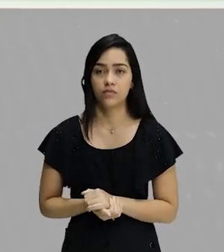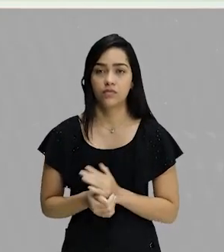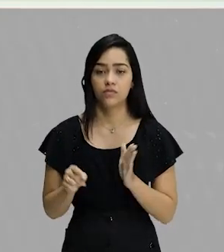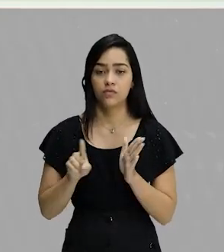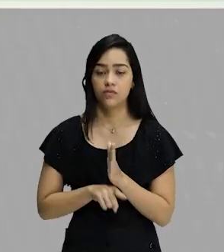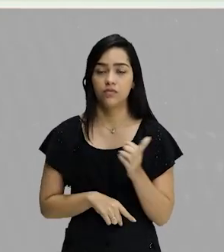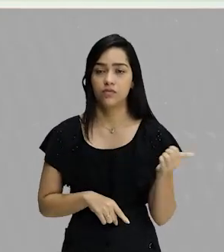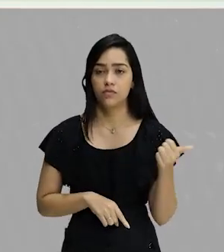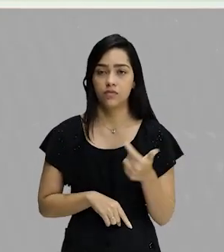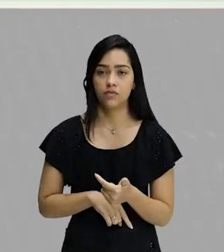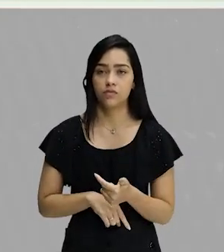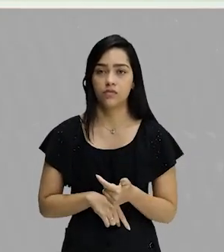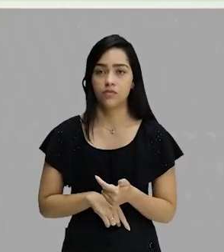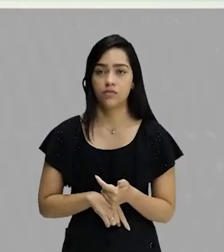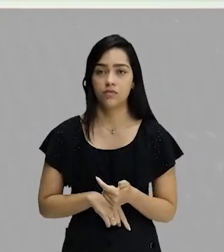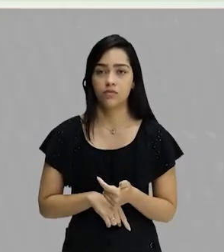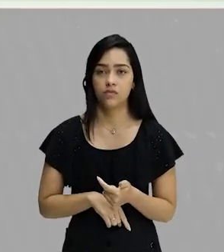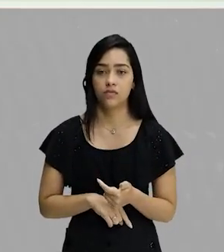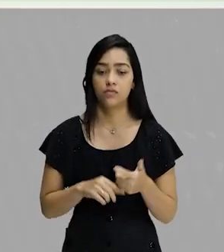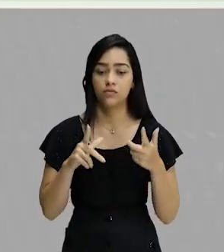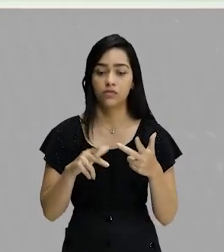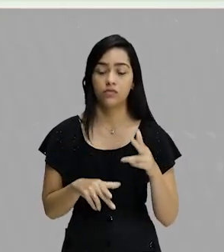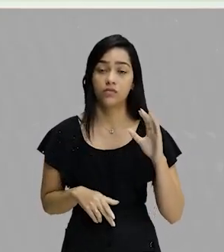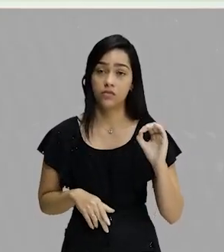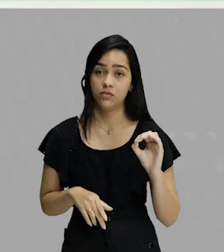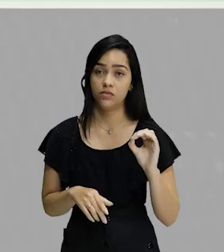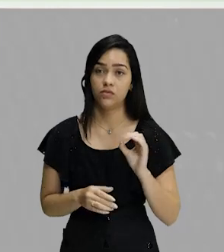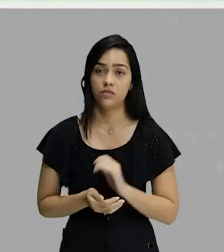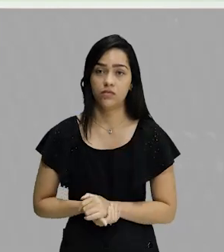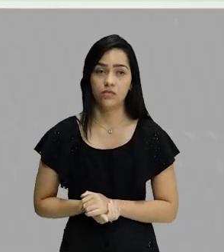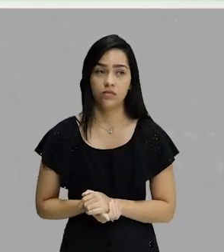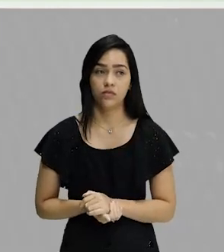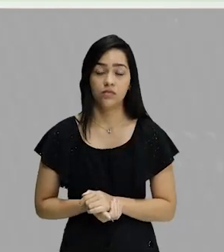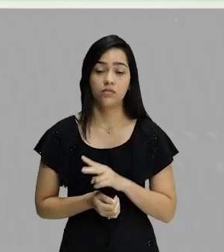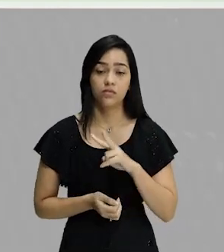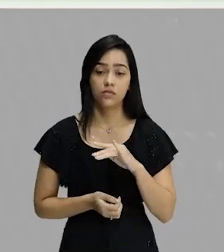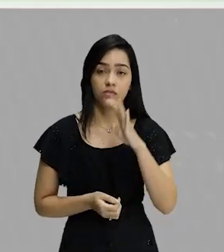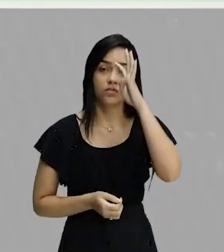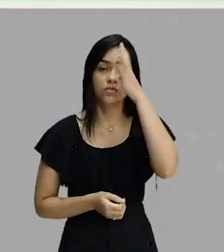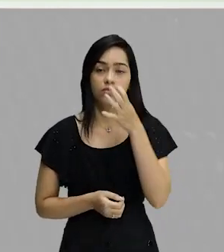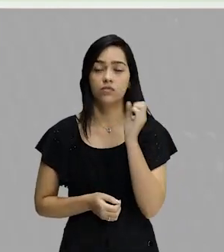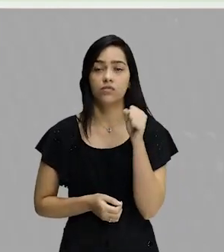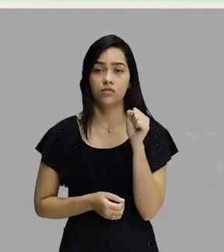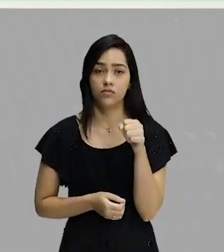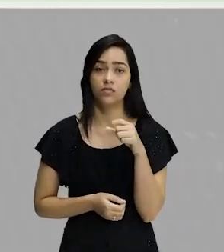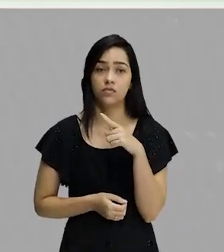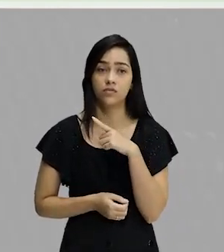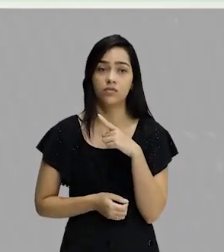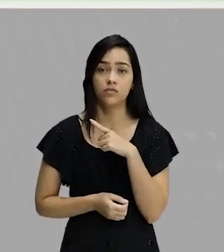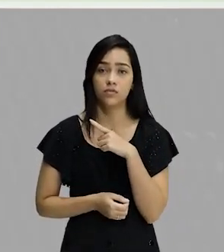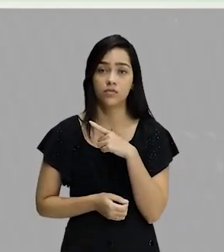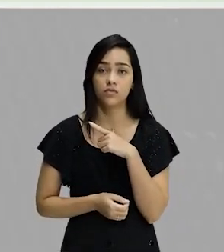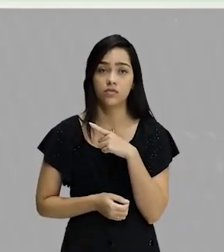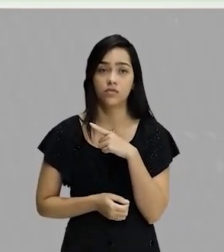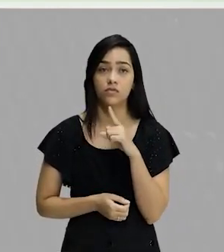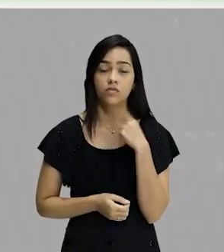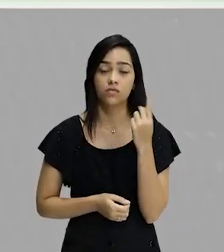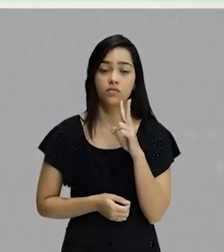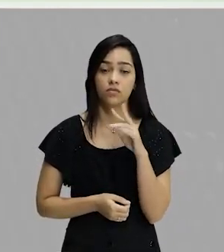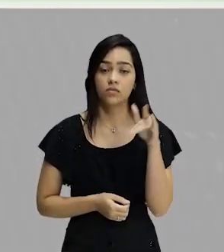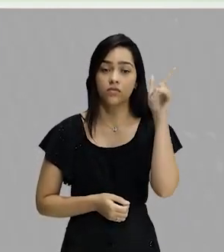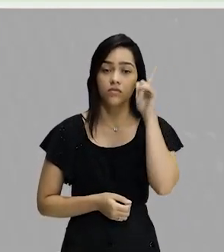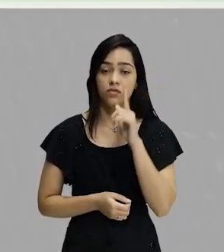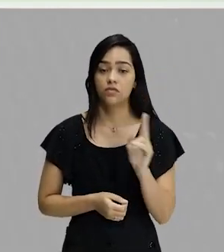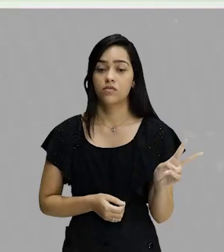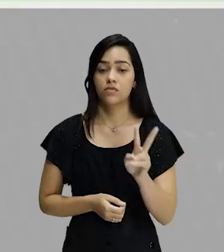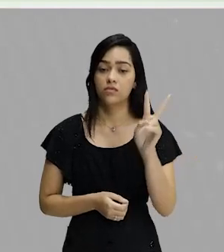menos 12, igual a 0. E aí a gente vai resolver essa equação aqui, que aí a gente vai conseguir encontrar o valor